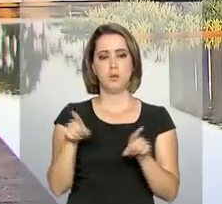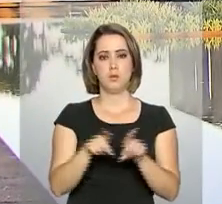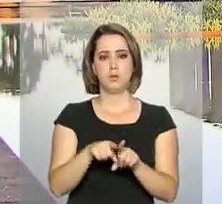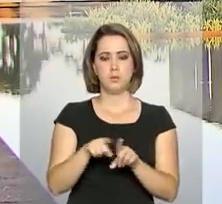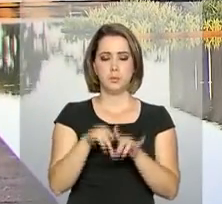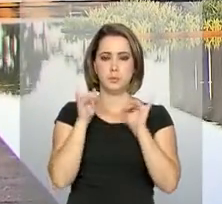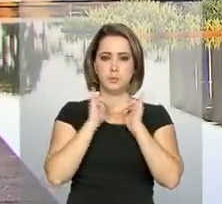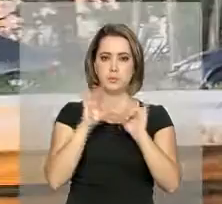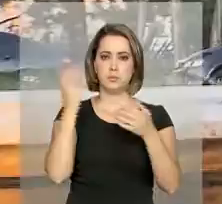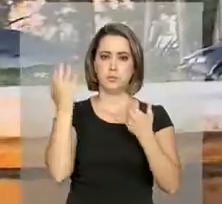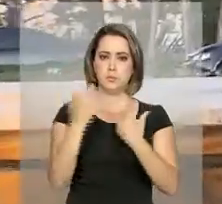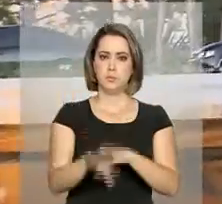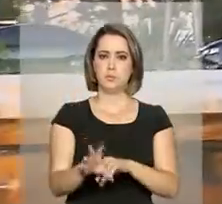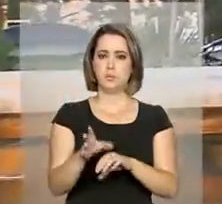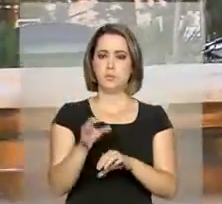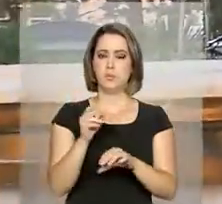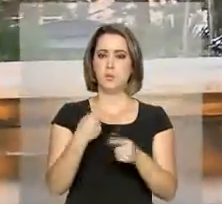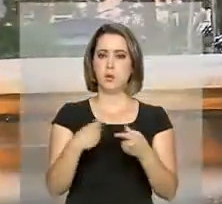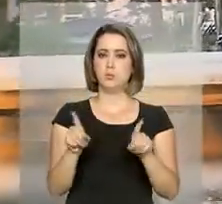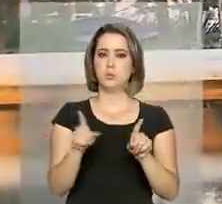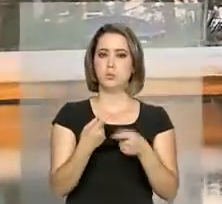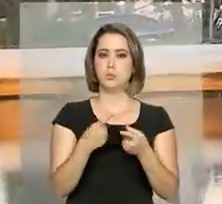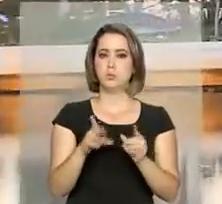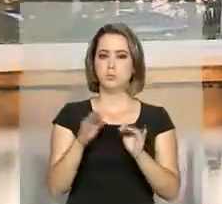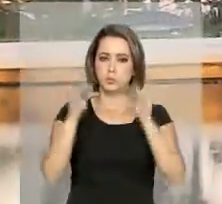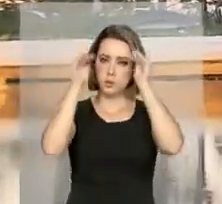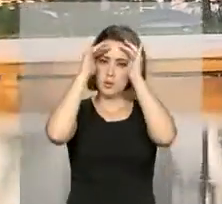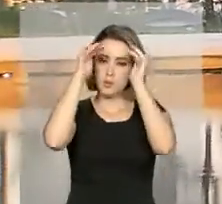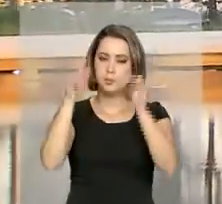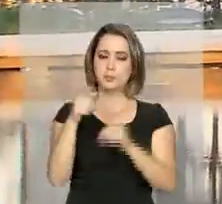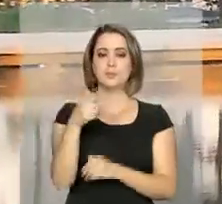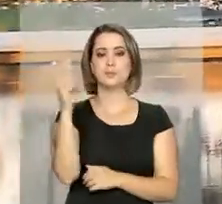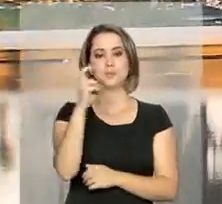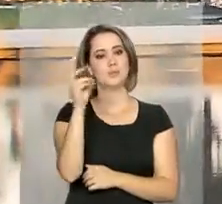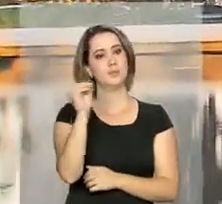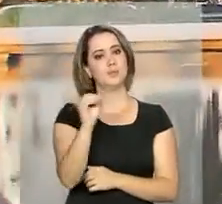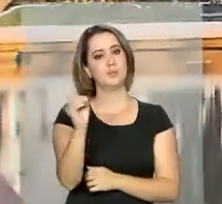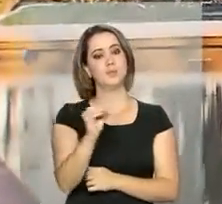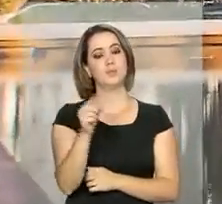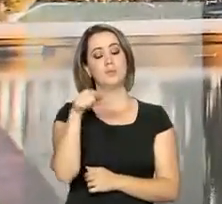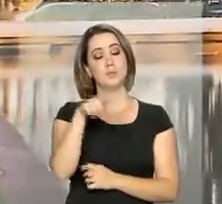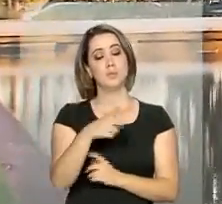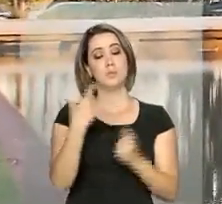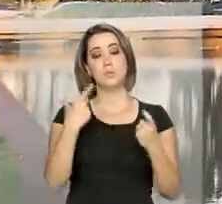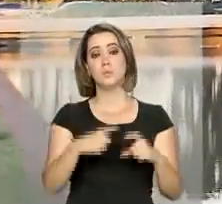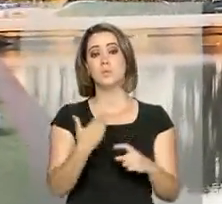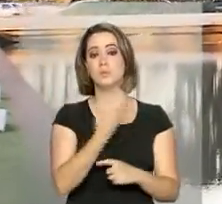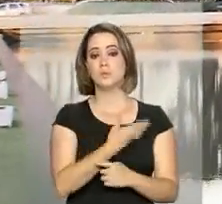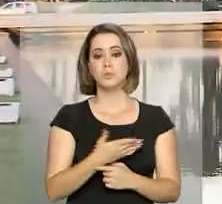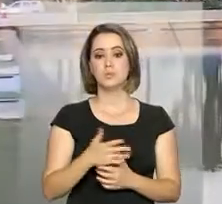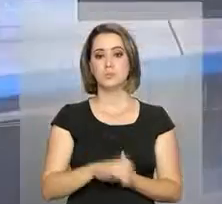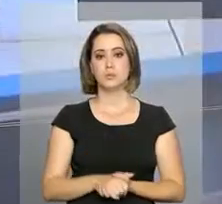será lançado um concurso de composição musical em homenagem ao cinquentenário do edifício.